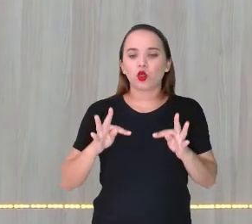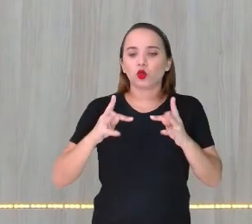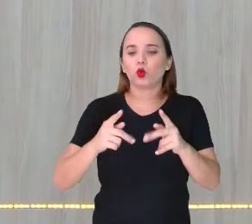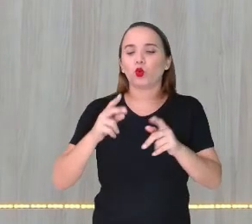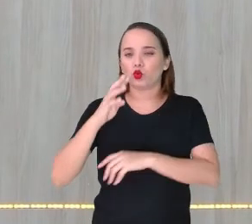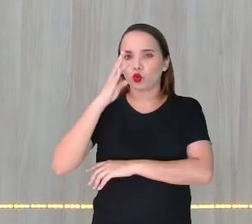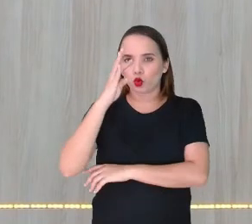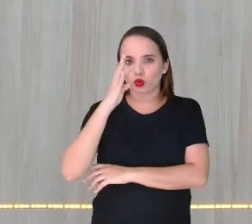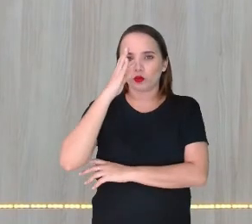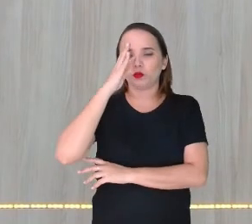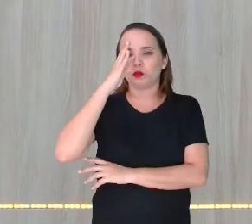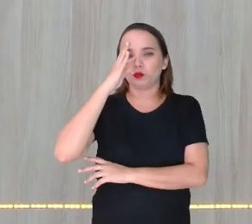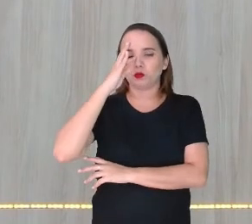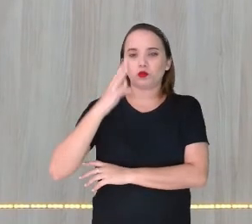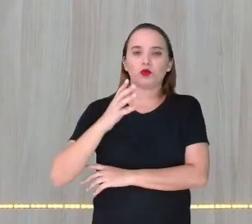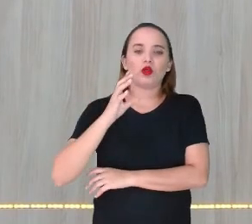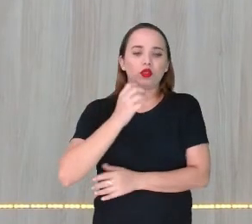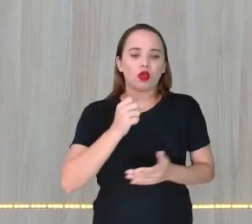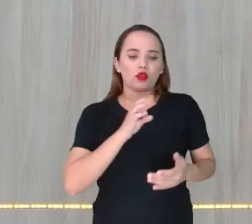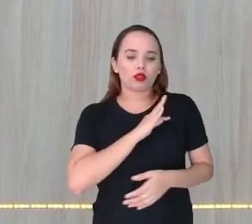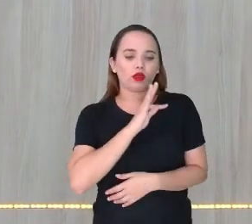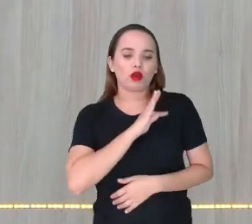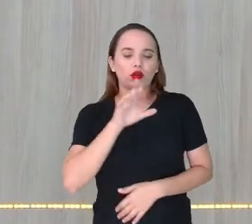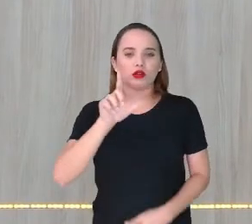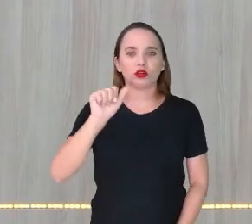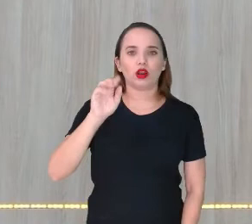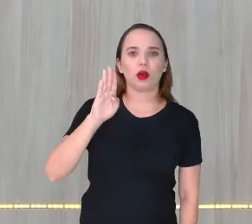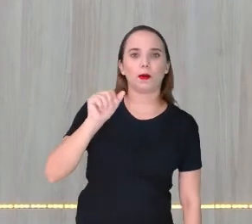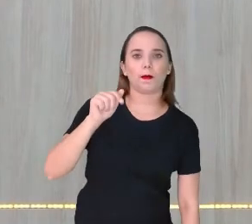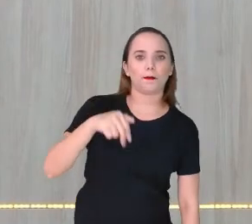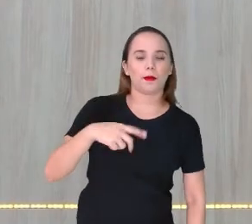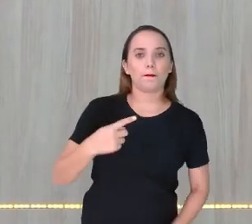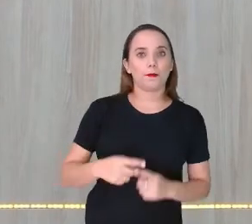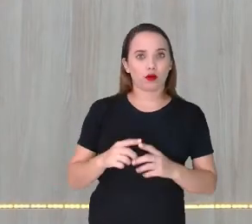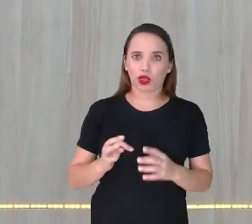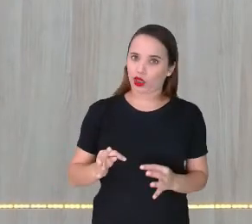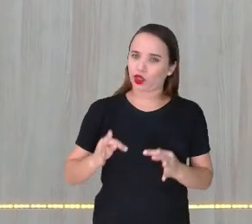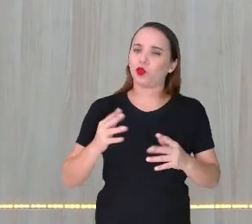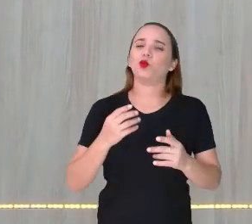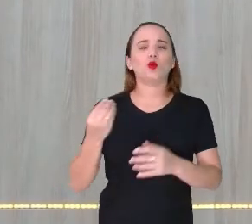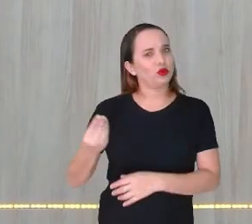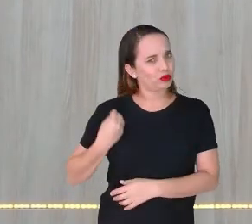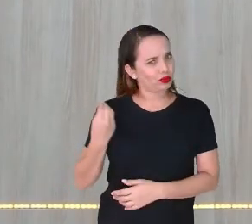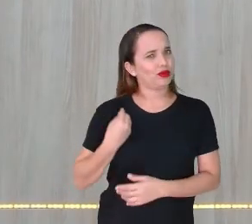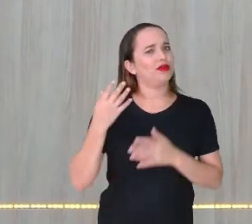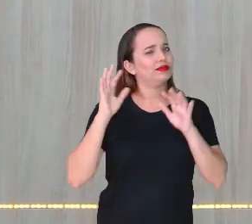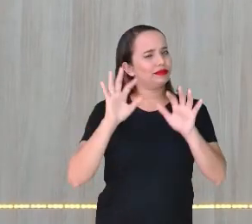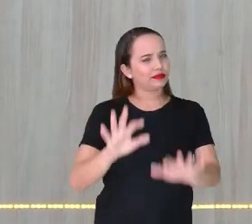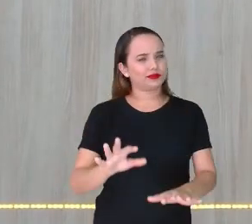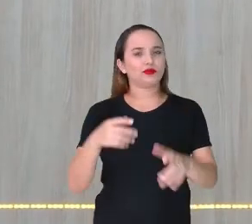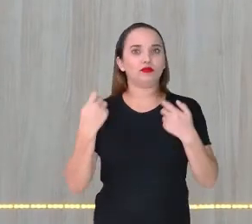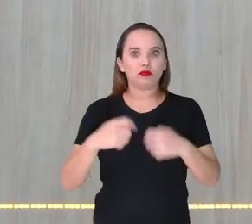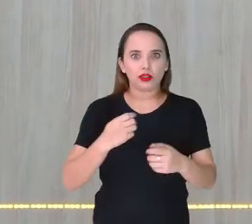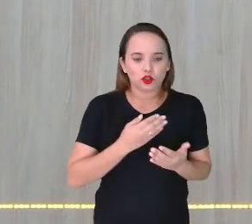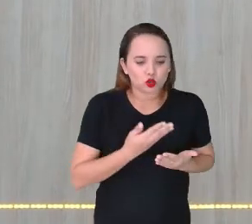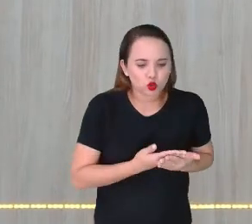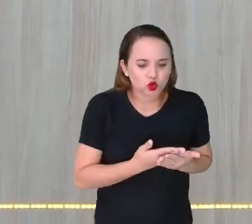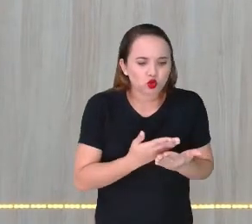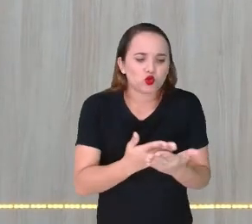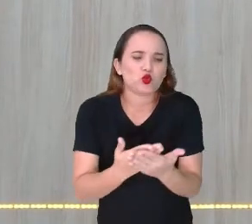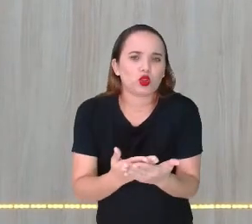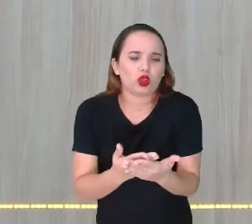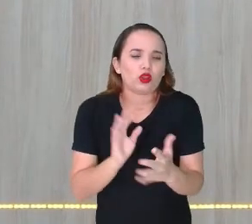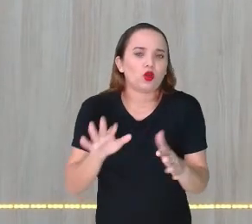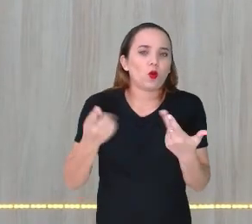a gente, assim como tudo na vida, a gente precisou estudar antes, né, qual é a ideia dele, né, o que é que